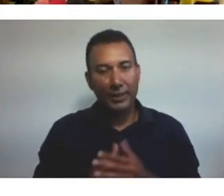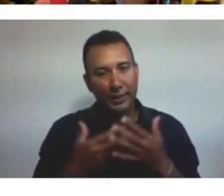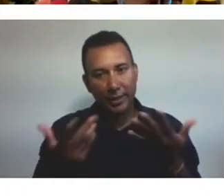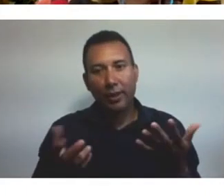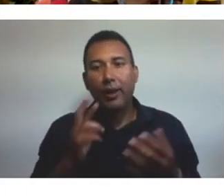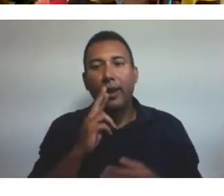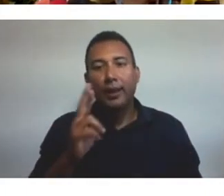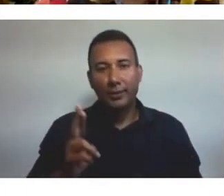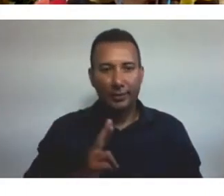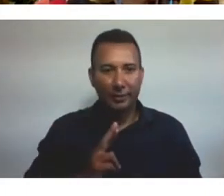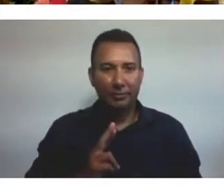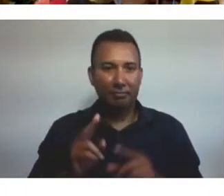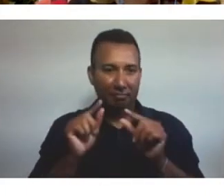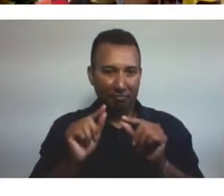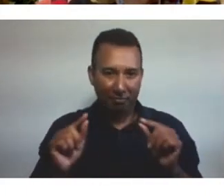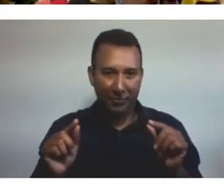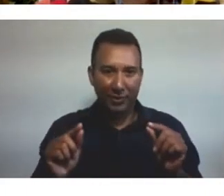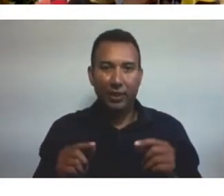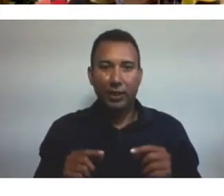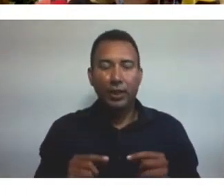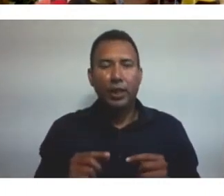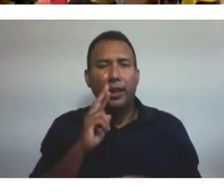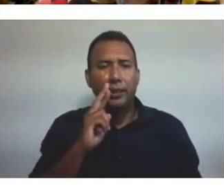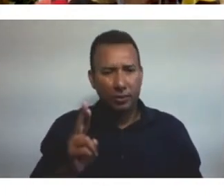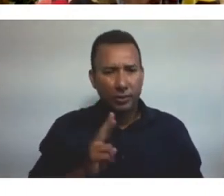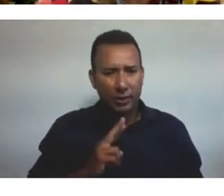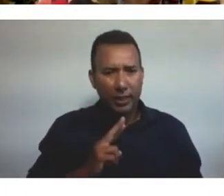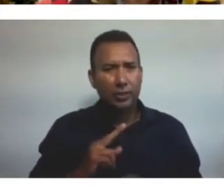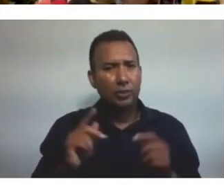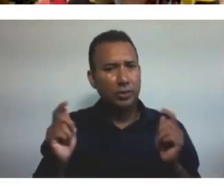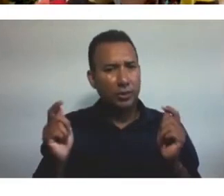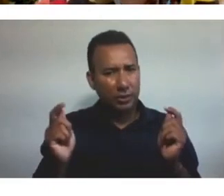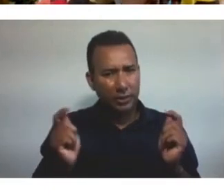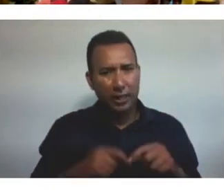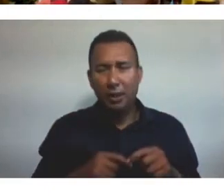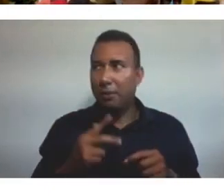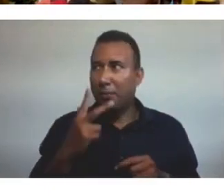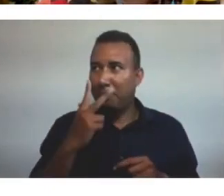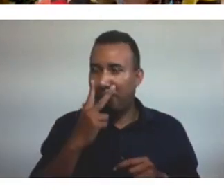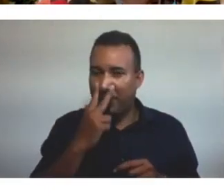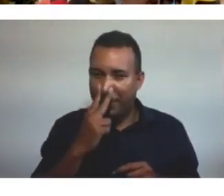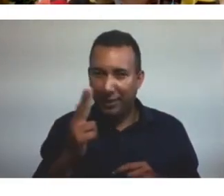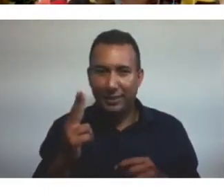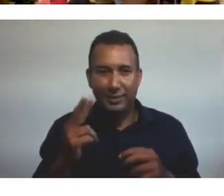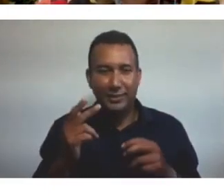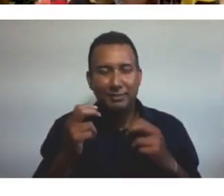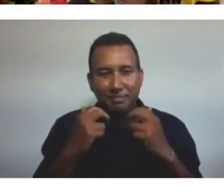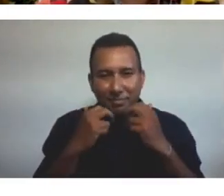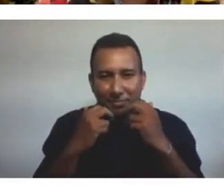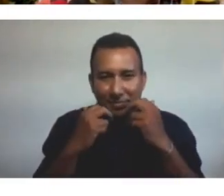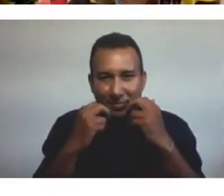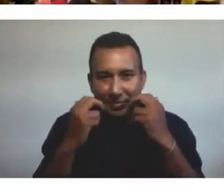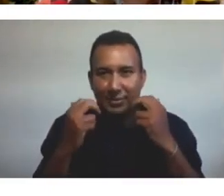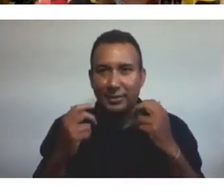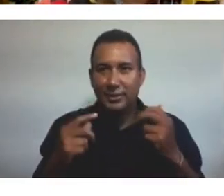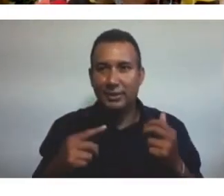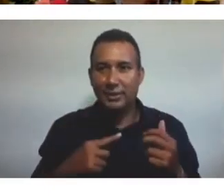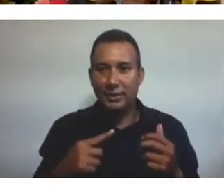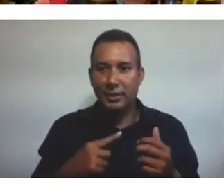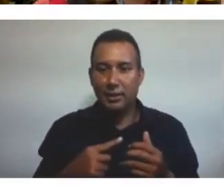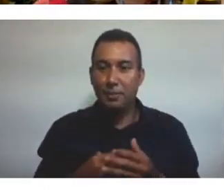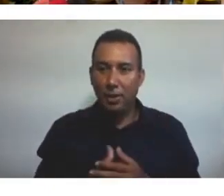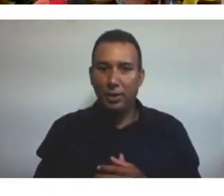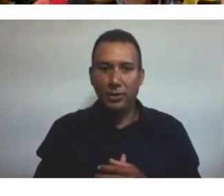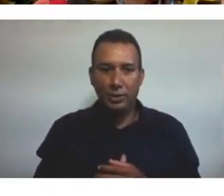Resultados, né? O nosso resultado é um resultado tímido, né? Porque as histórias são contadas individualmente.